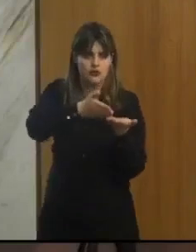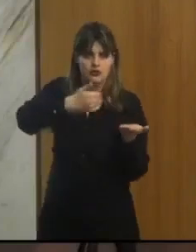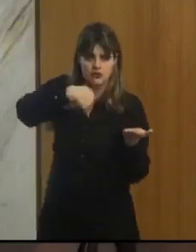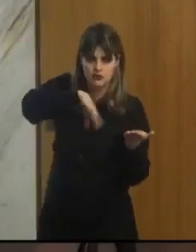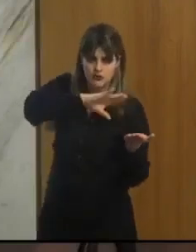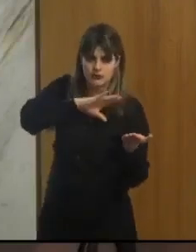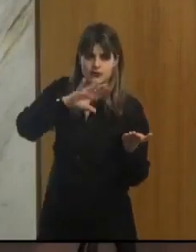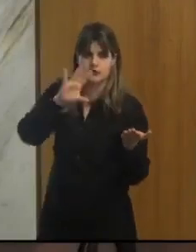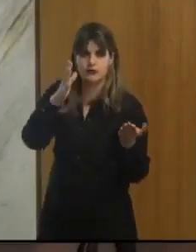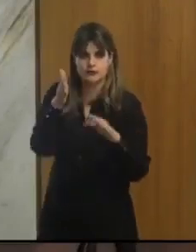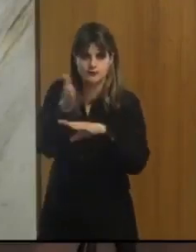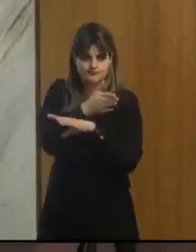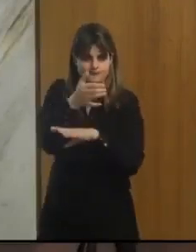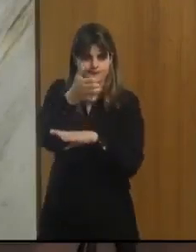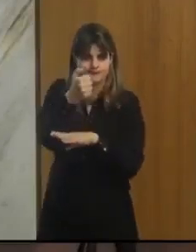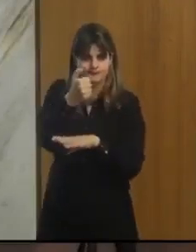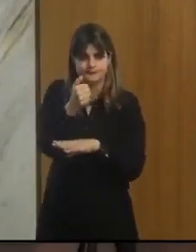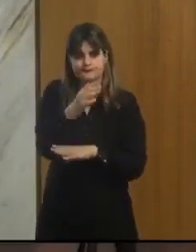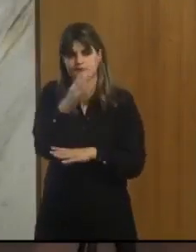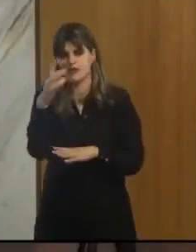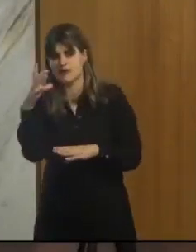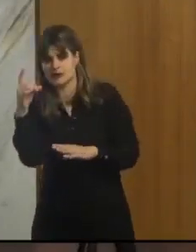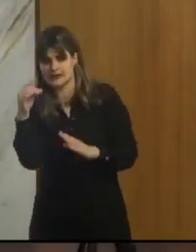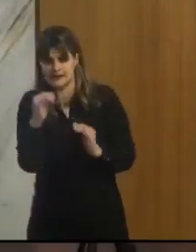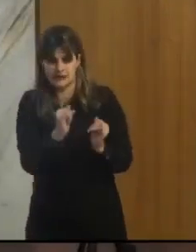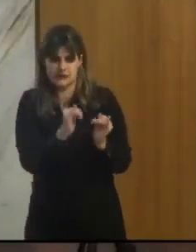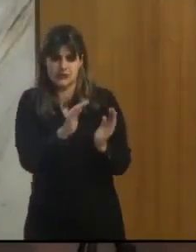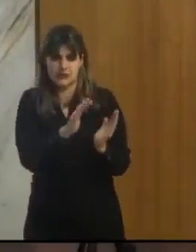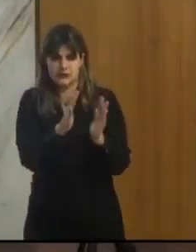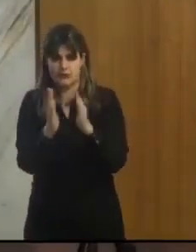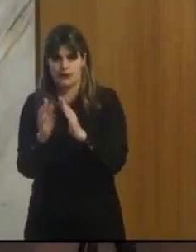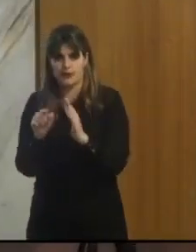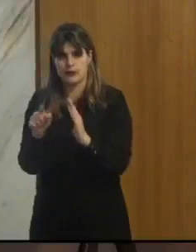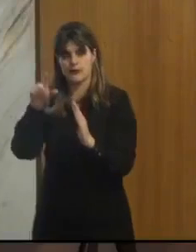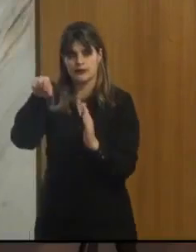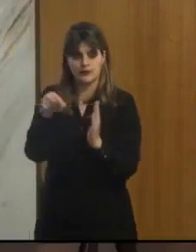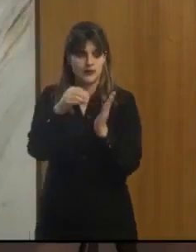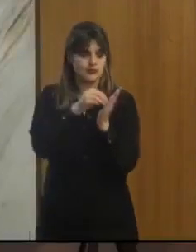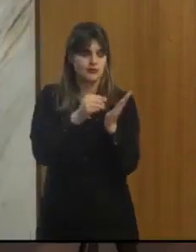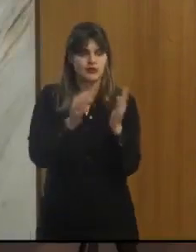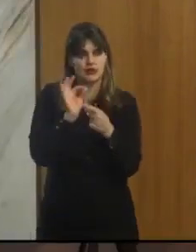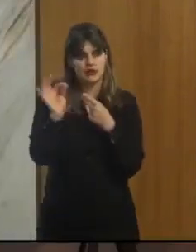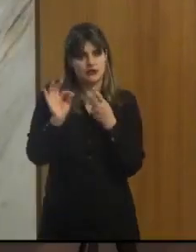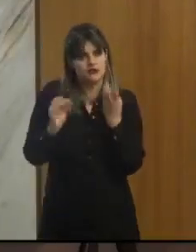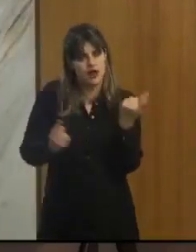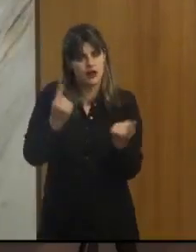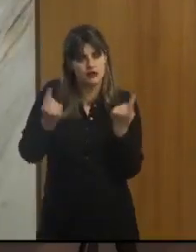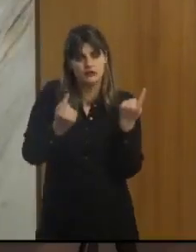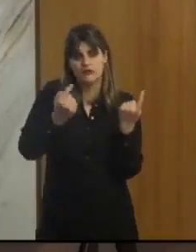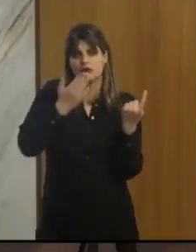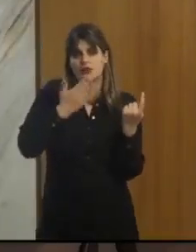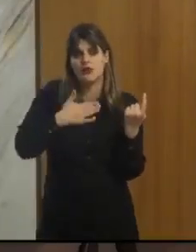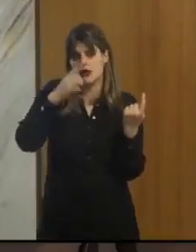transição do 15 para o 16 e aparece também, é referenciado também algumas características que possam lembrar